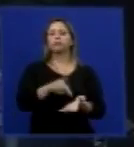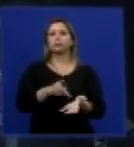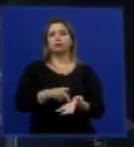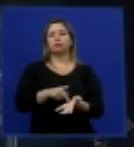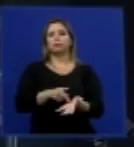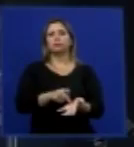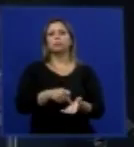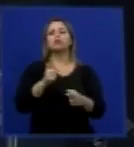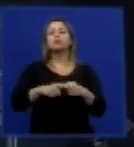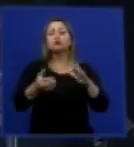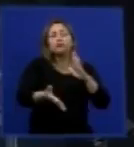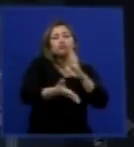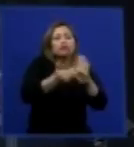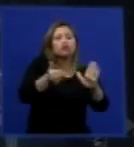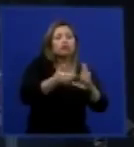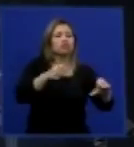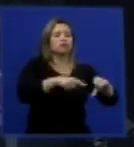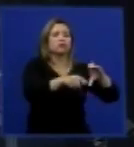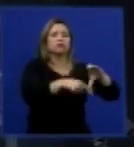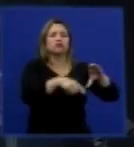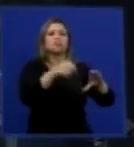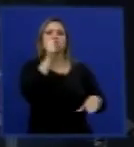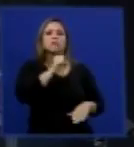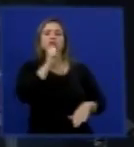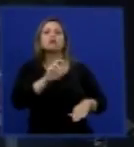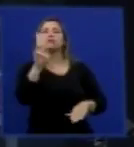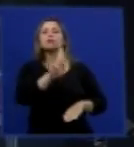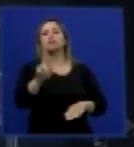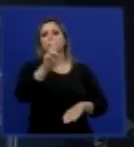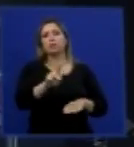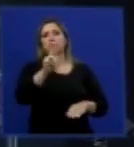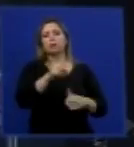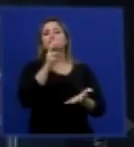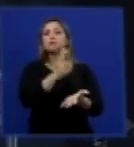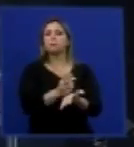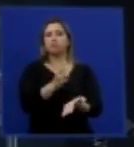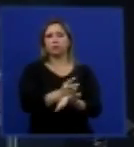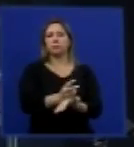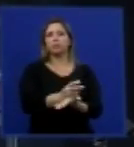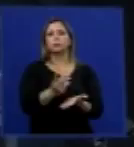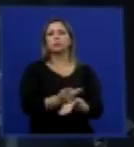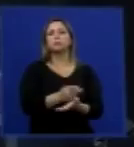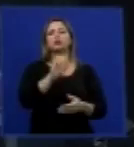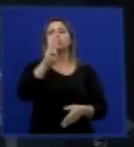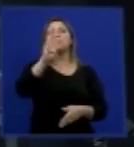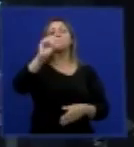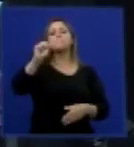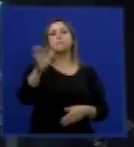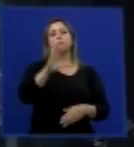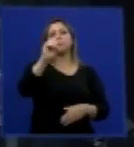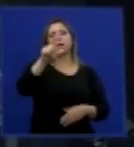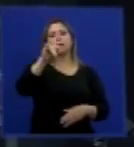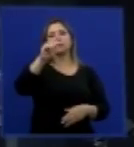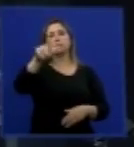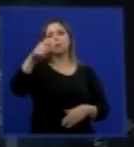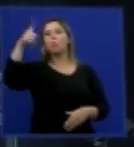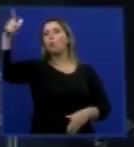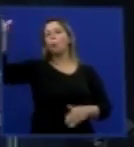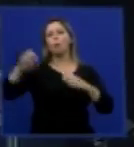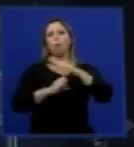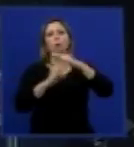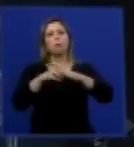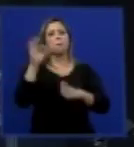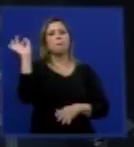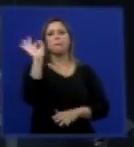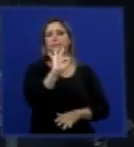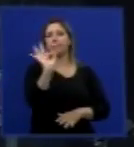no sentido de retirar os pneus da natureza foi exatamente da BS coi há cerca